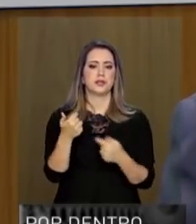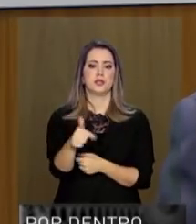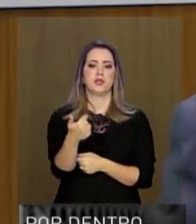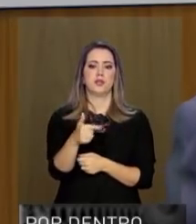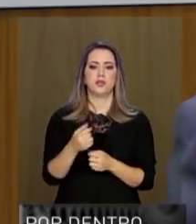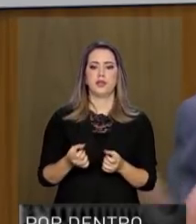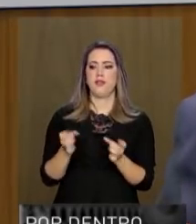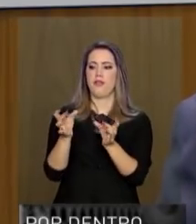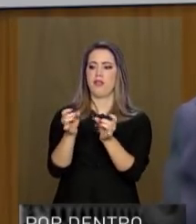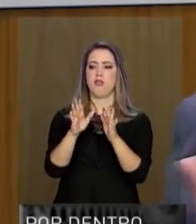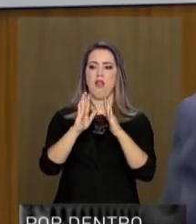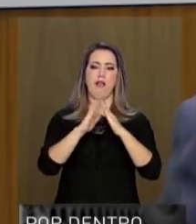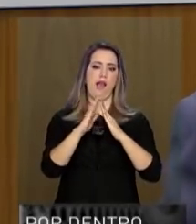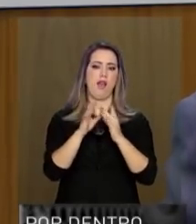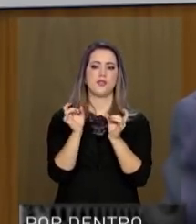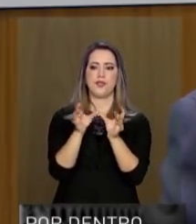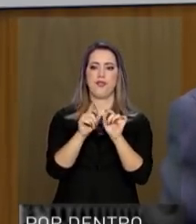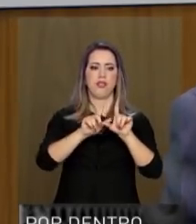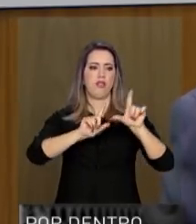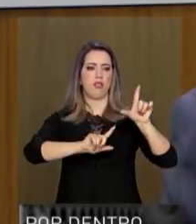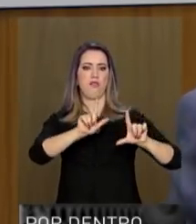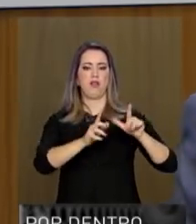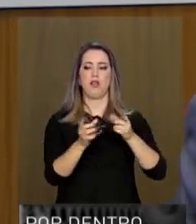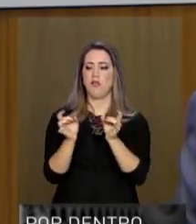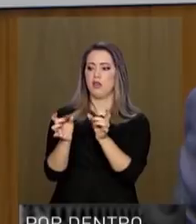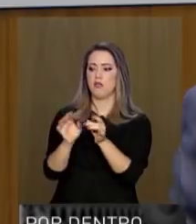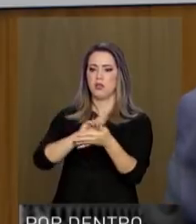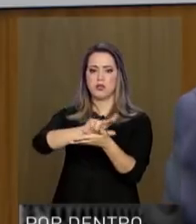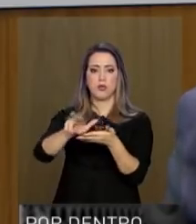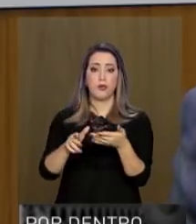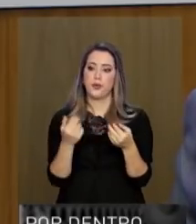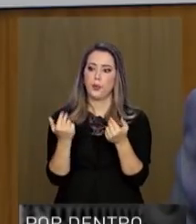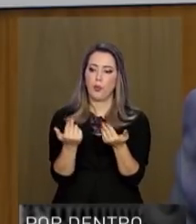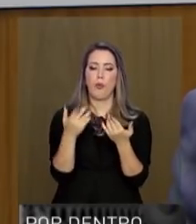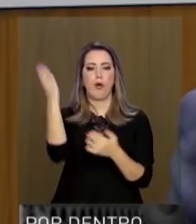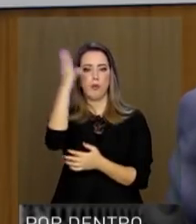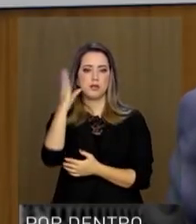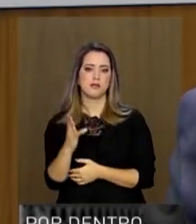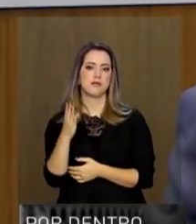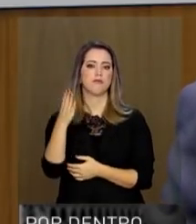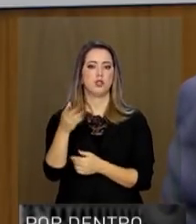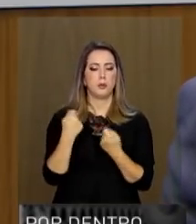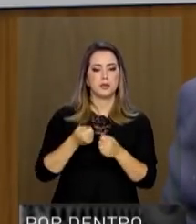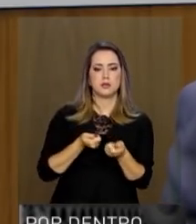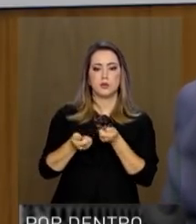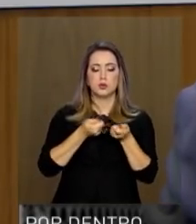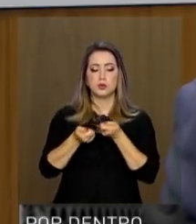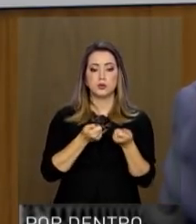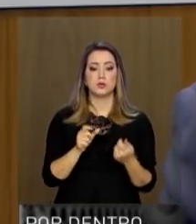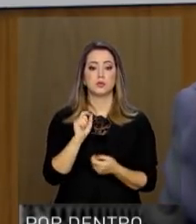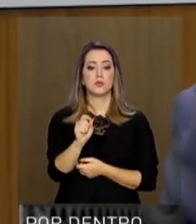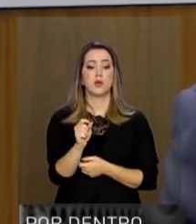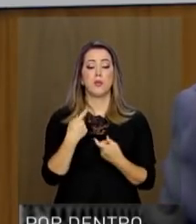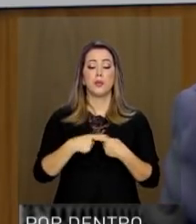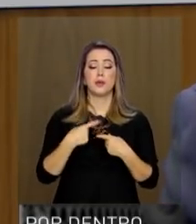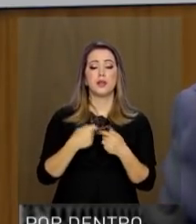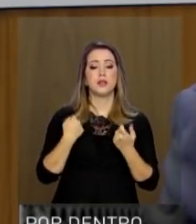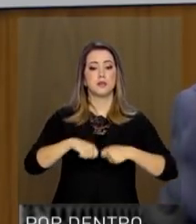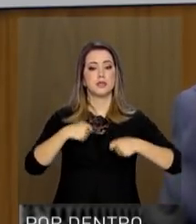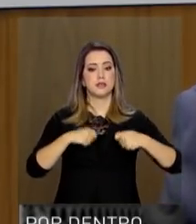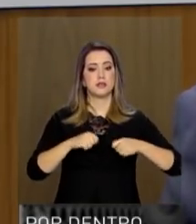vender casa, vender televisão e não vai dar jeito. Então, o país também precisa fazer isso, ter contas públicas equilibradas. Para que o país precisa ter